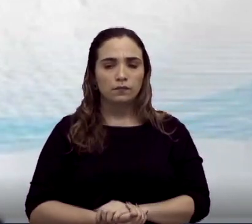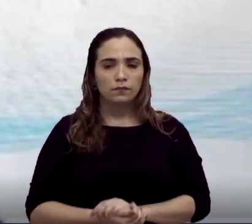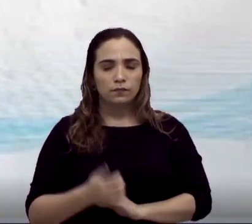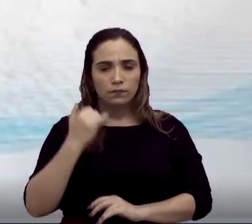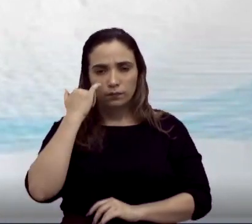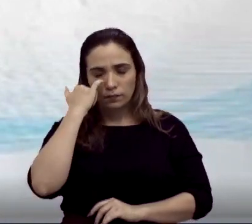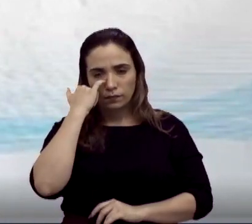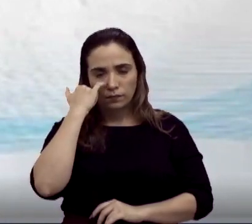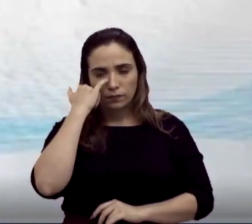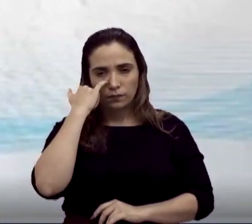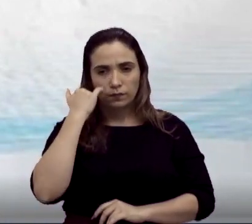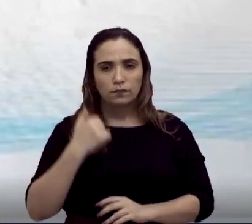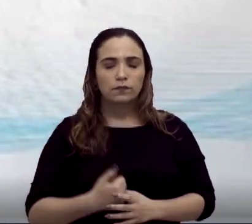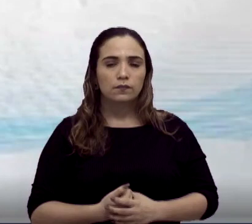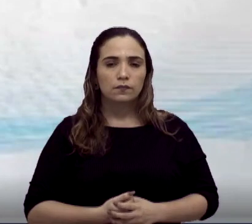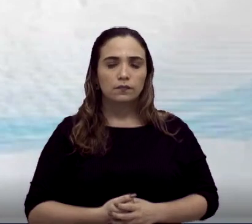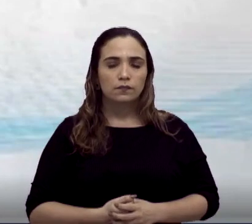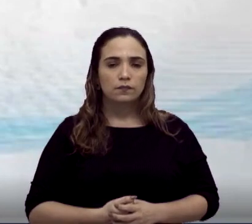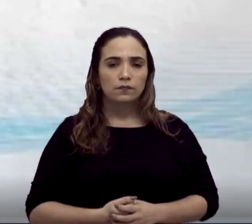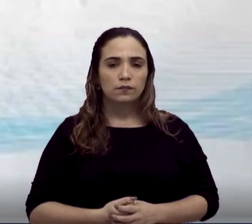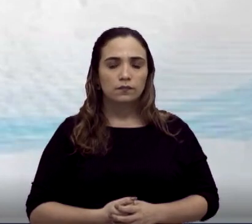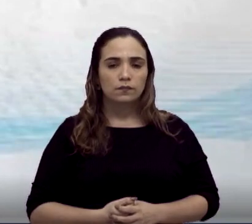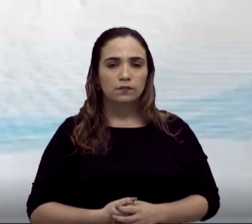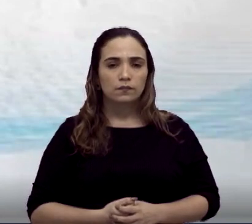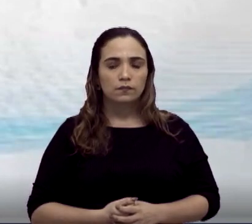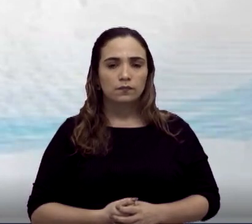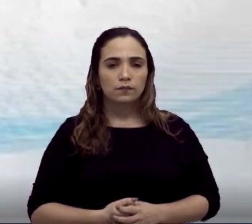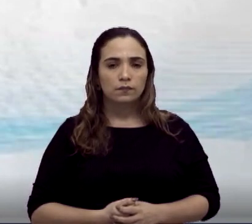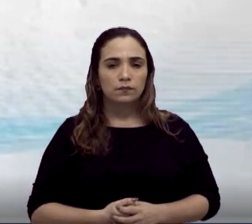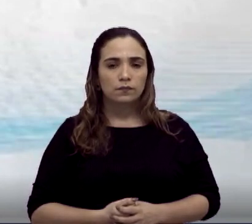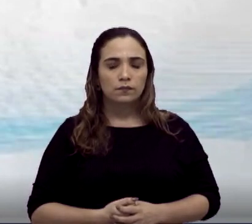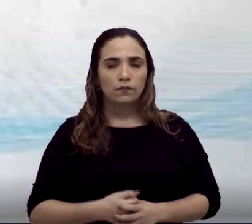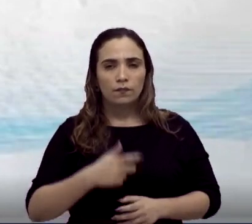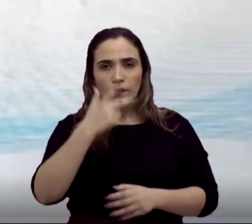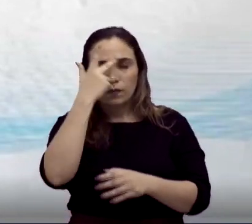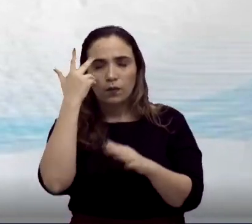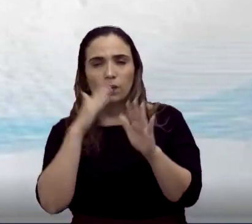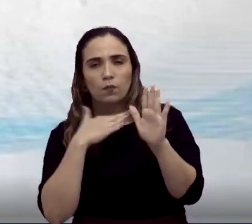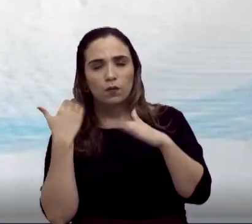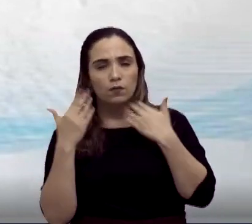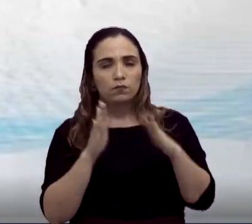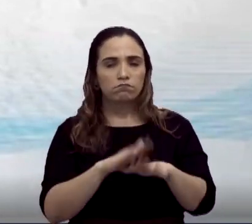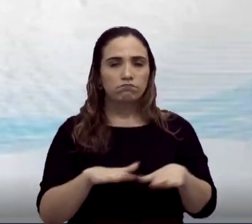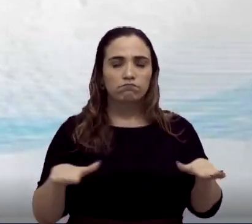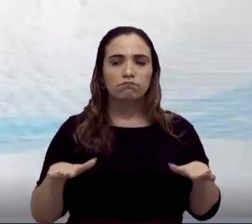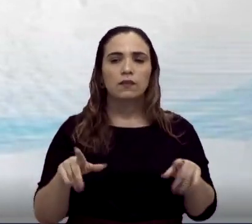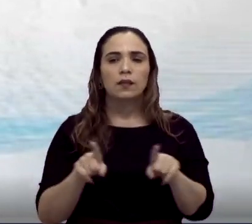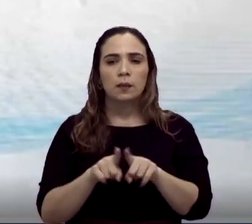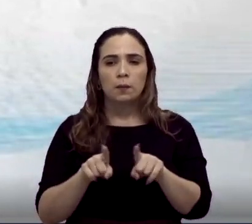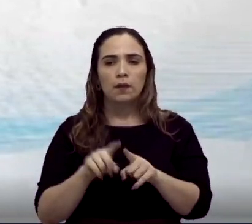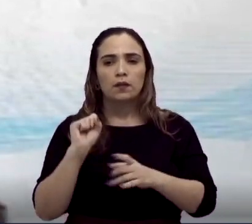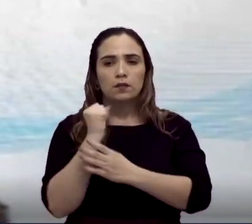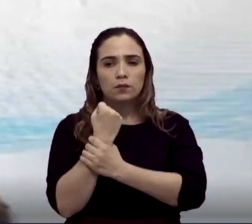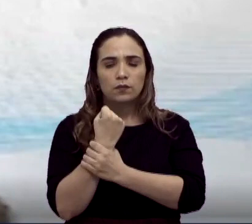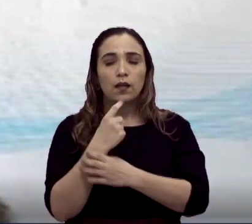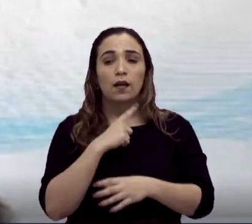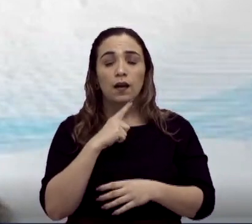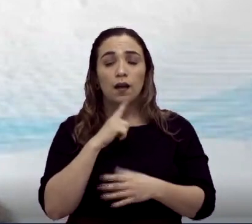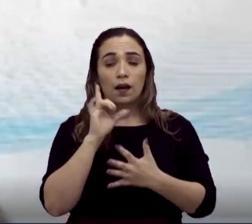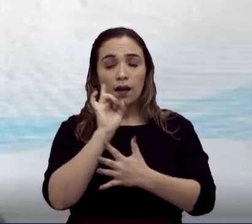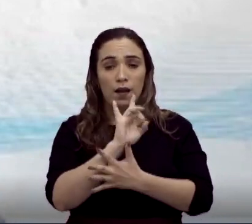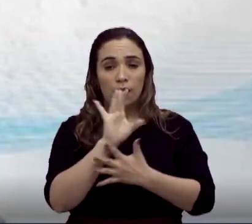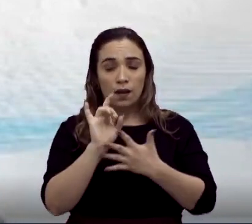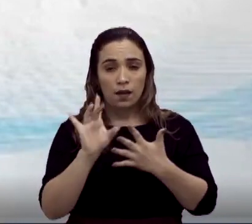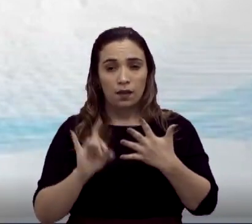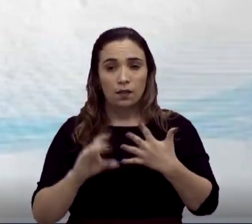que vai desde da mortalidade infantil, da questão da sustentabilidade. Cada ODS,